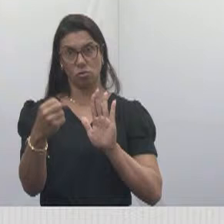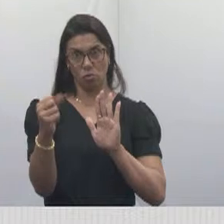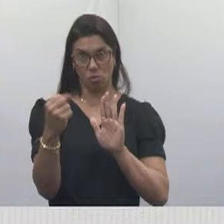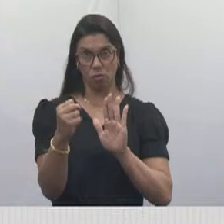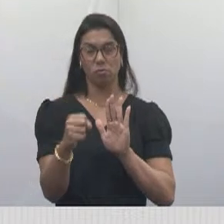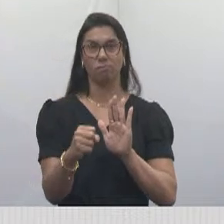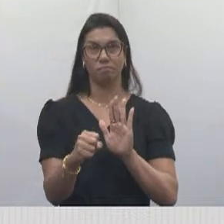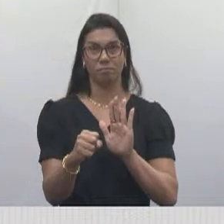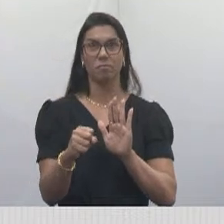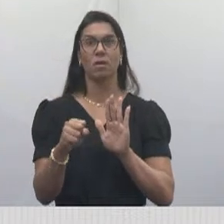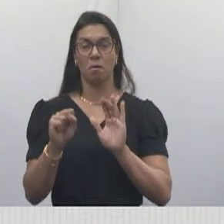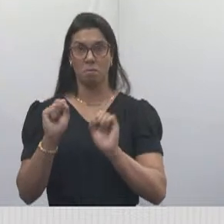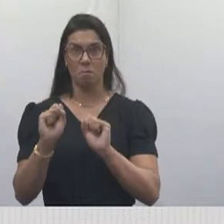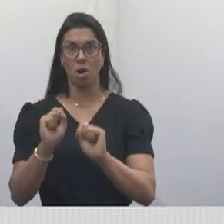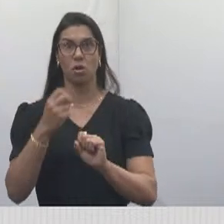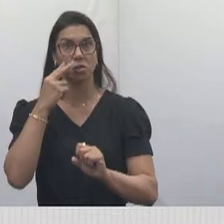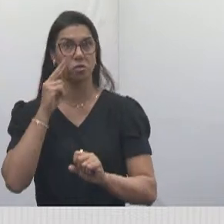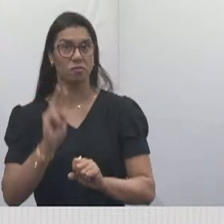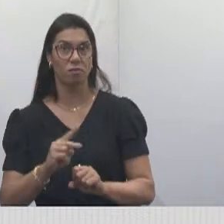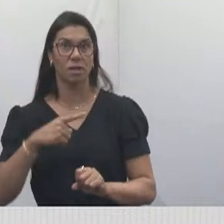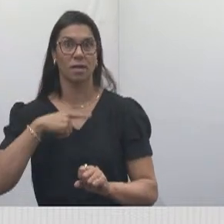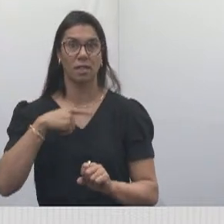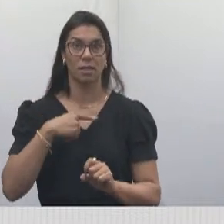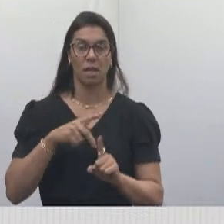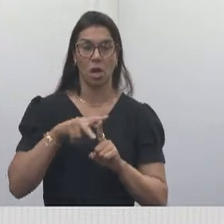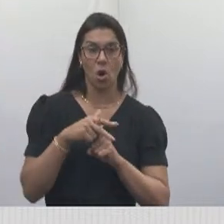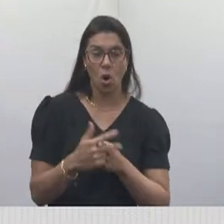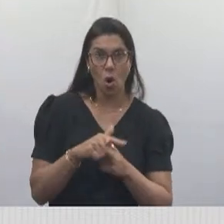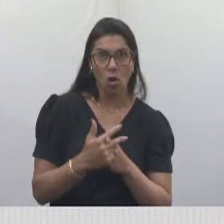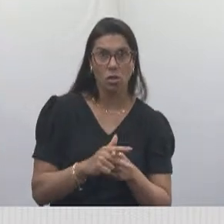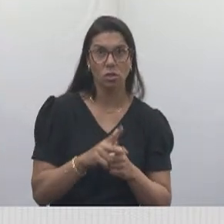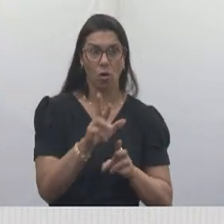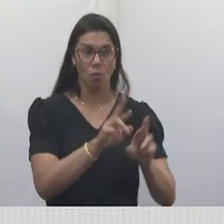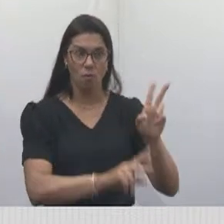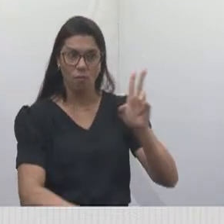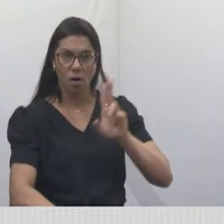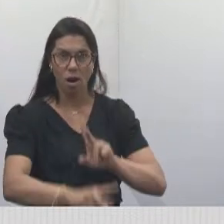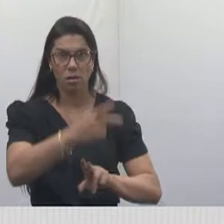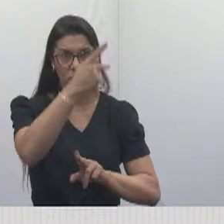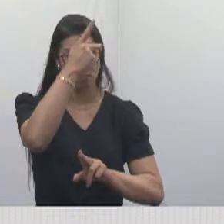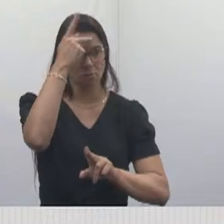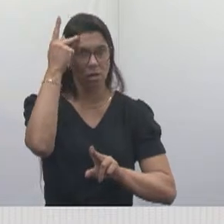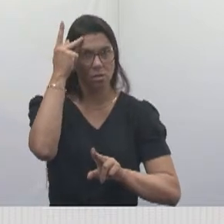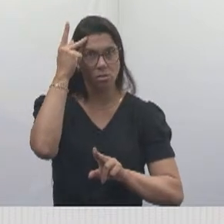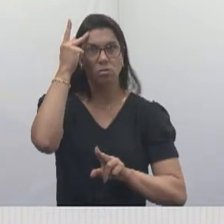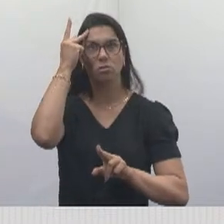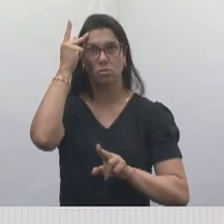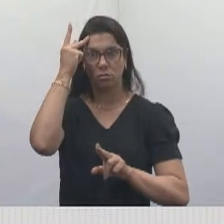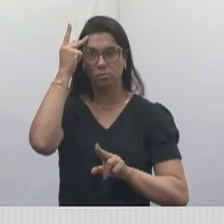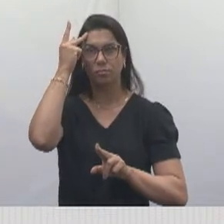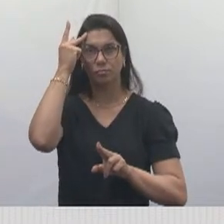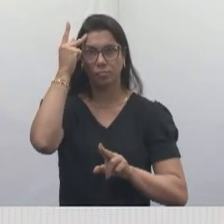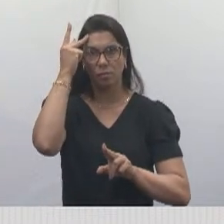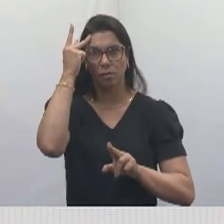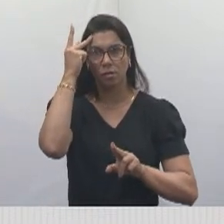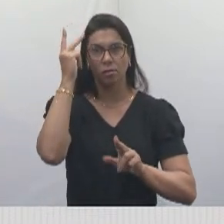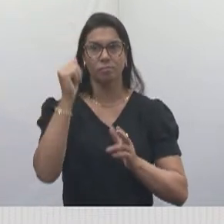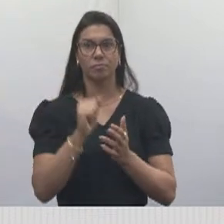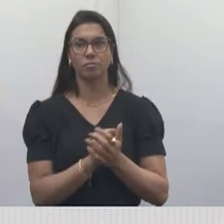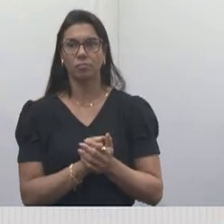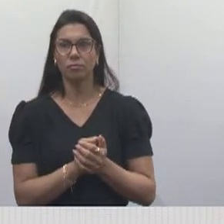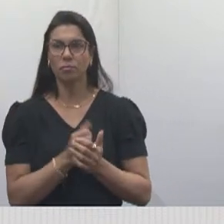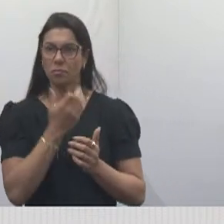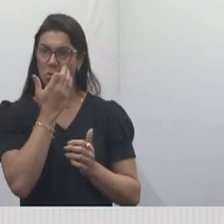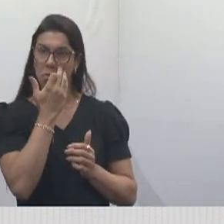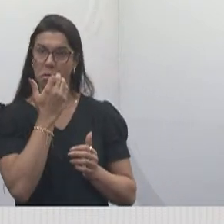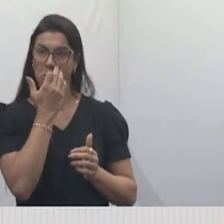tem uma correção de vários municípios. caíram nesses índices quando começou a correção